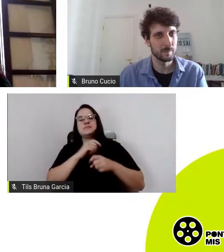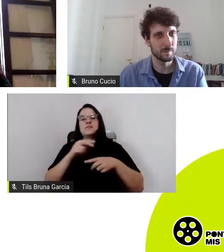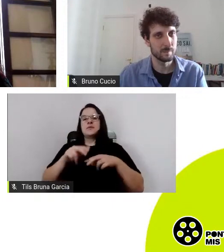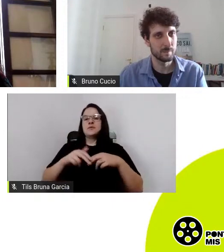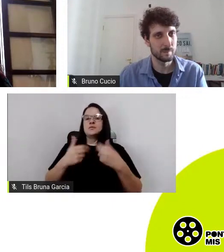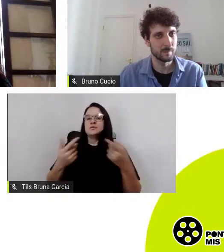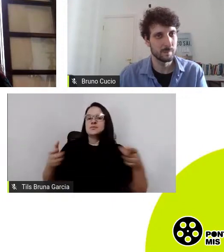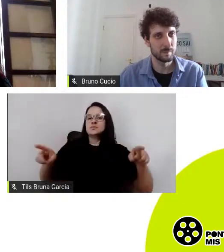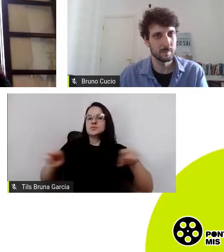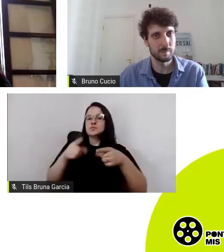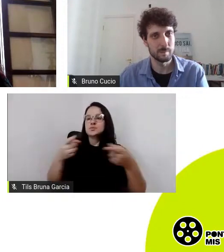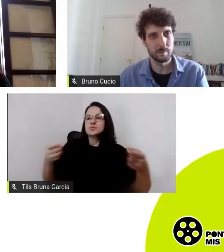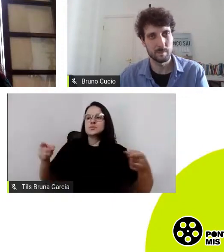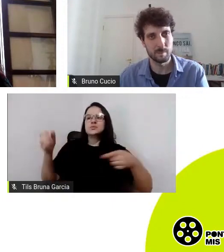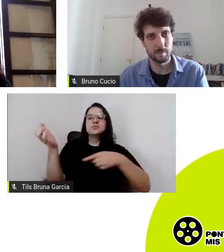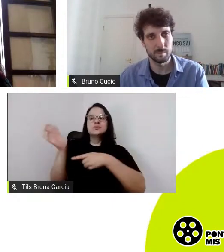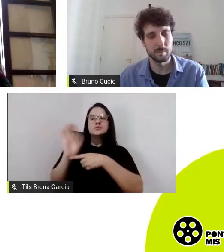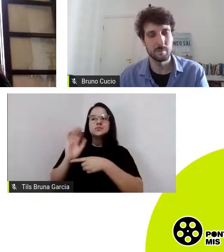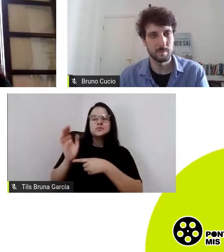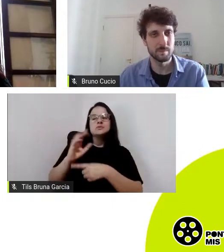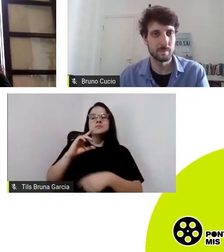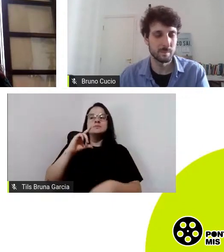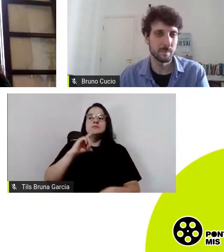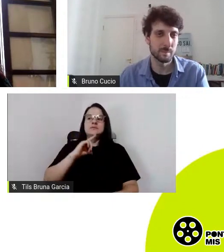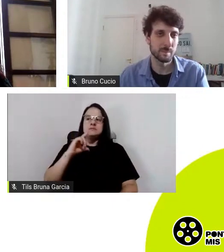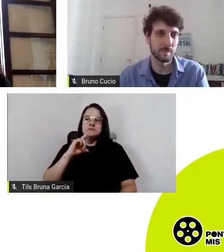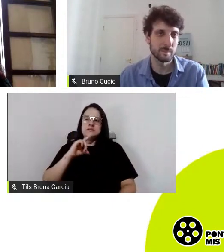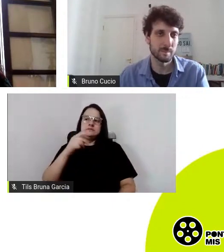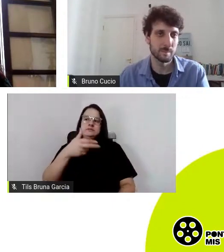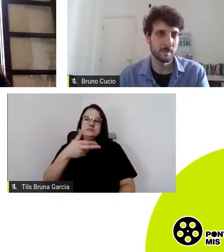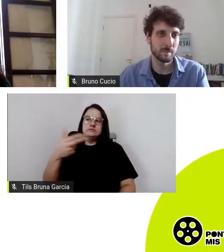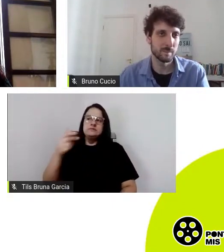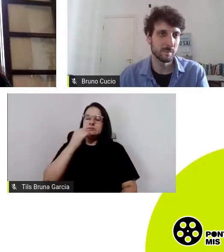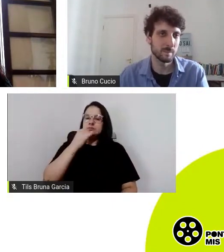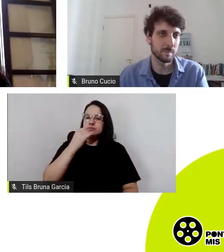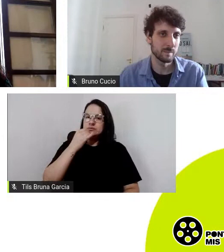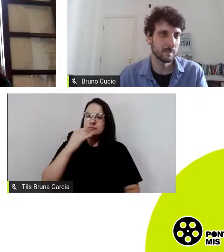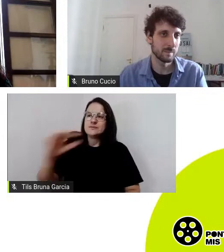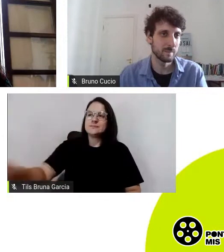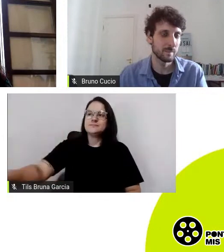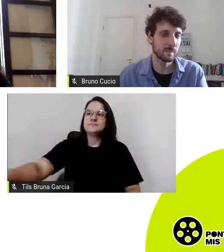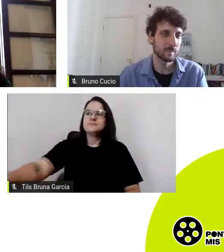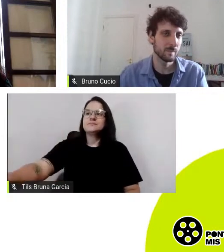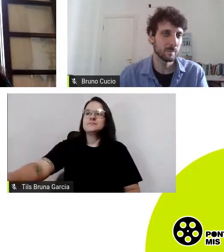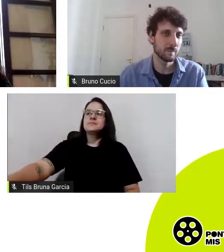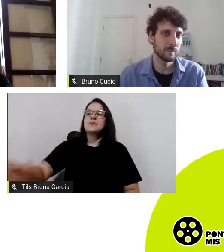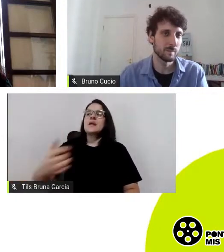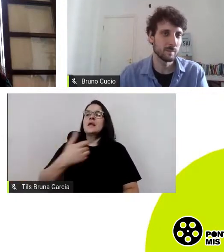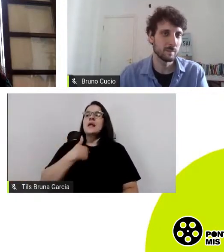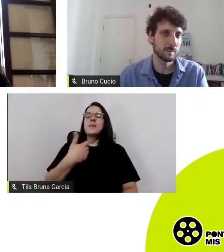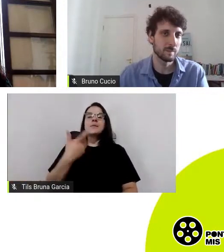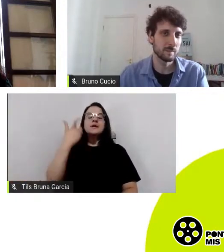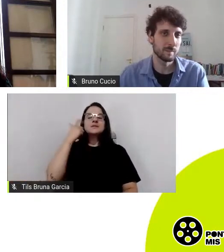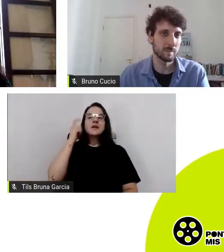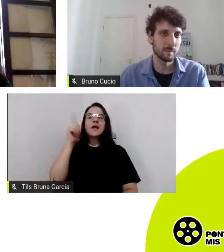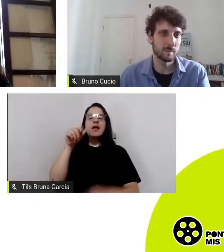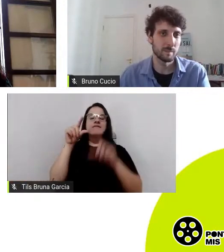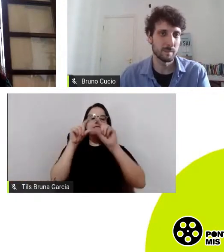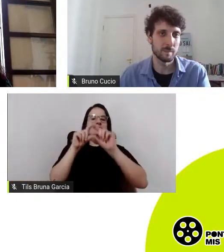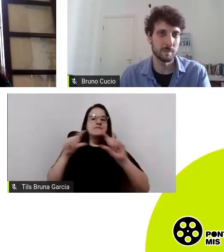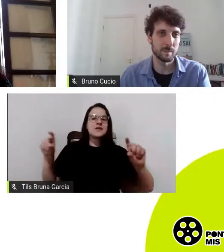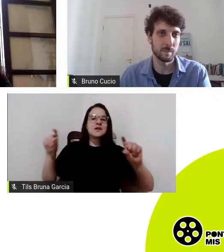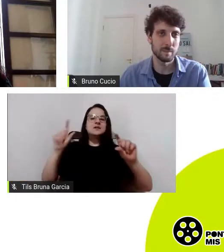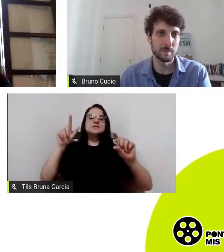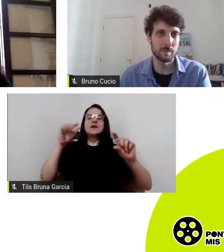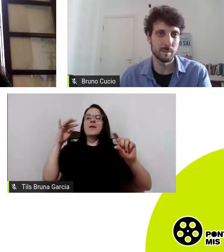vários outros momentos, a Billie Holiday, naquele, quando eu pensei assim, bom, tem uma frase do Dostoiévski que vai botar beleza salvará o